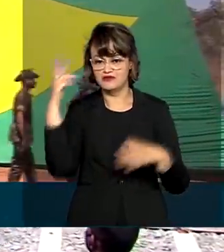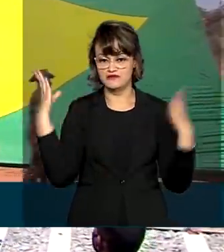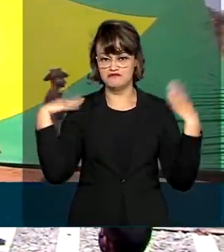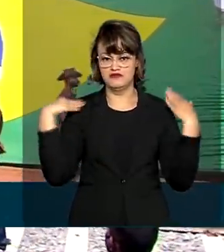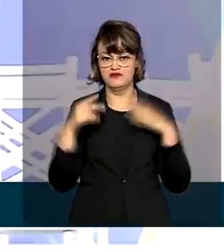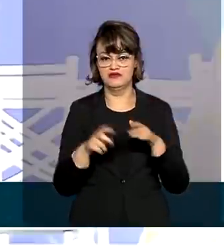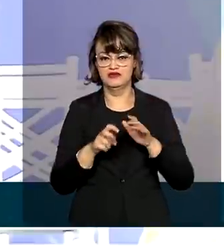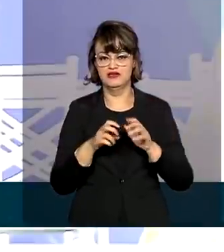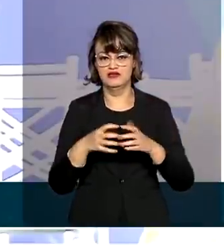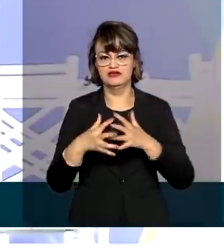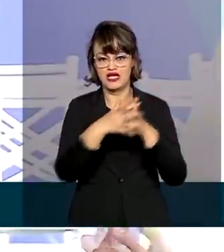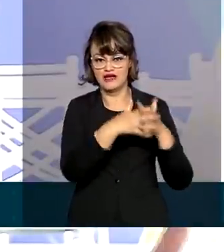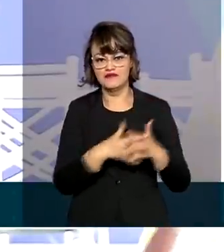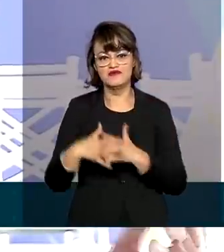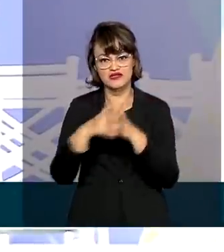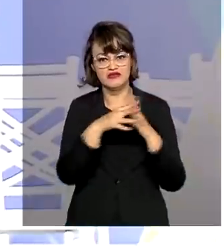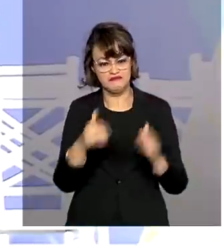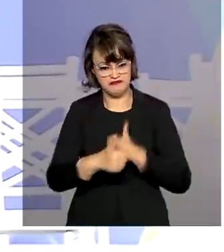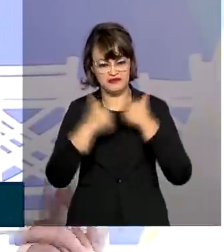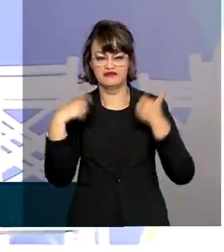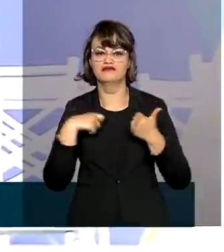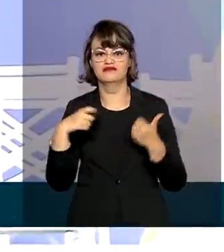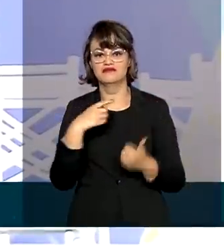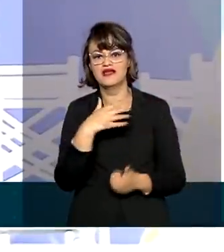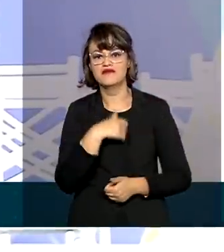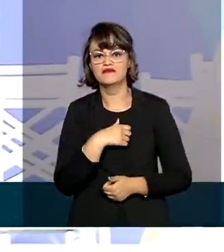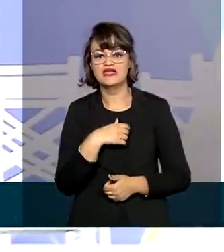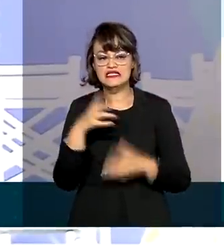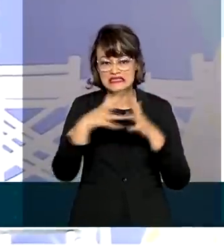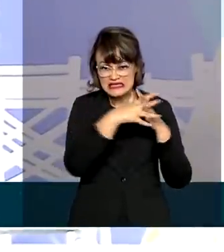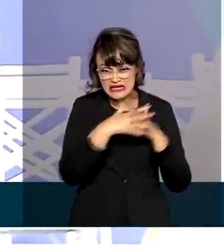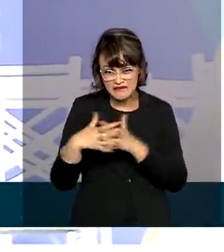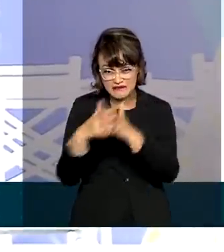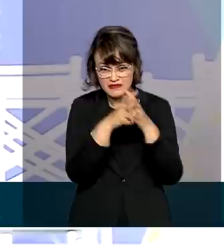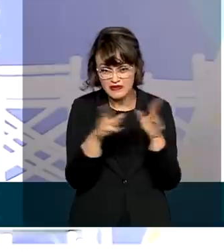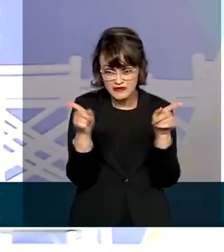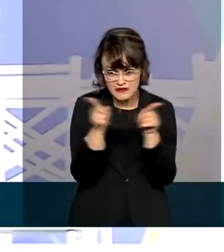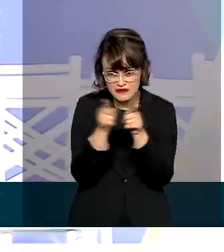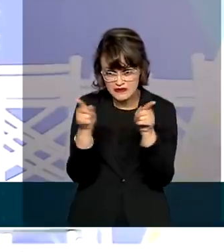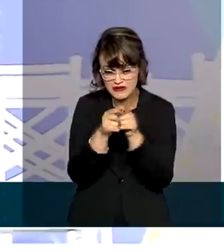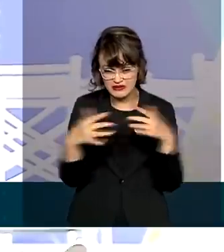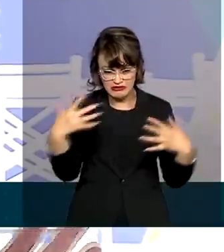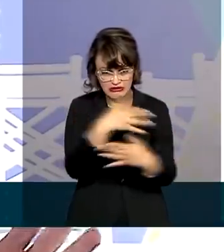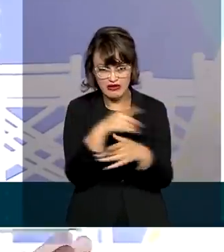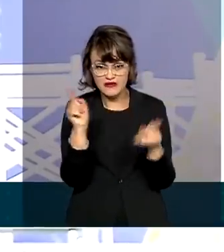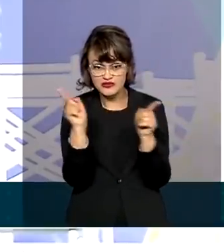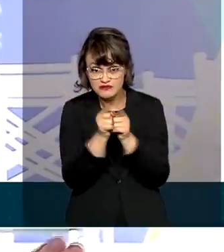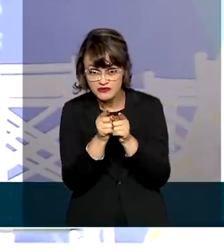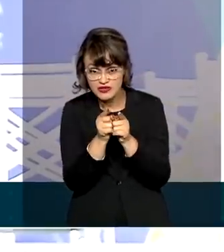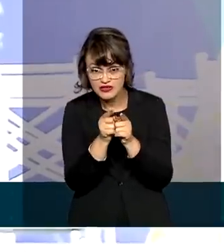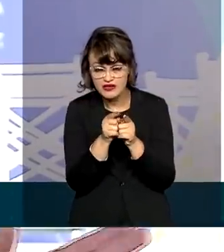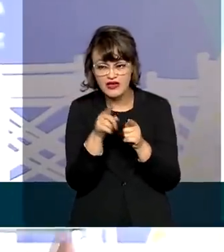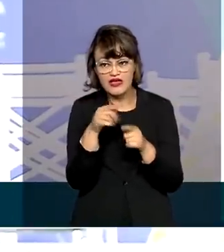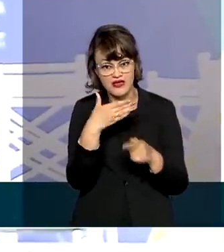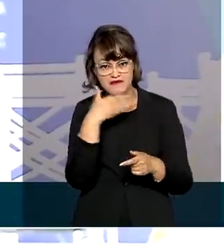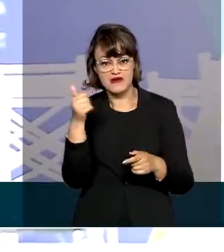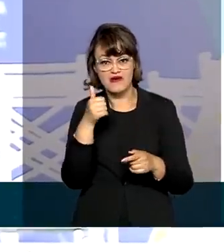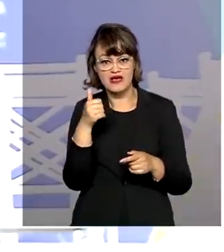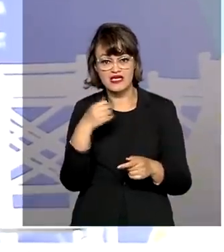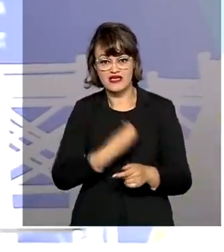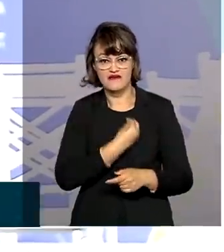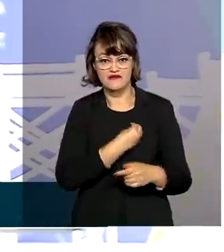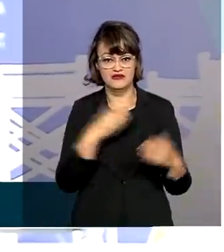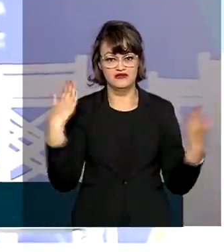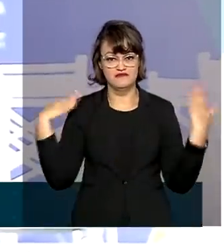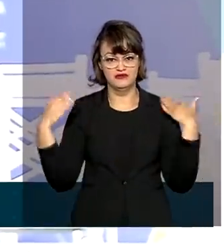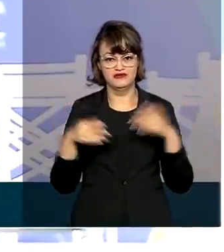beneficiados. Você tem menos caminhões transitando longas distâncias e a gente também consegue fazer com que a qualidade de vida dos caminhoneiros